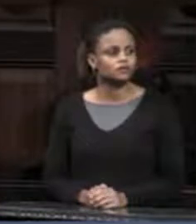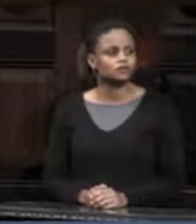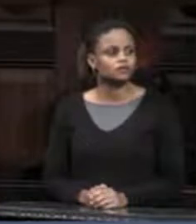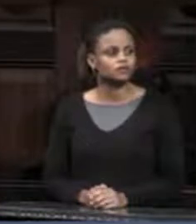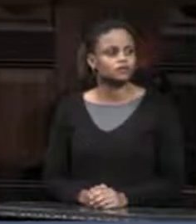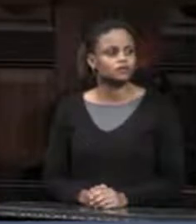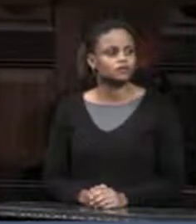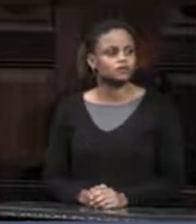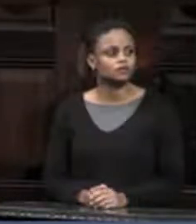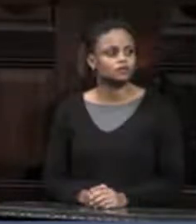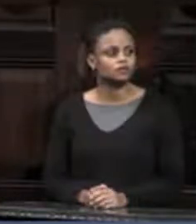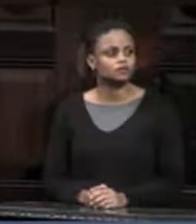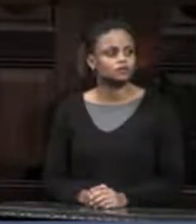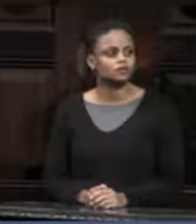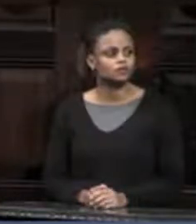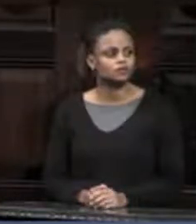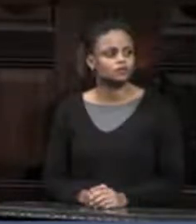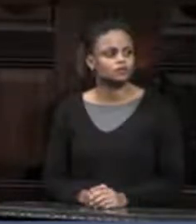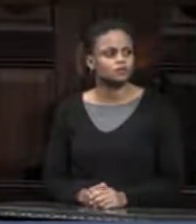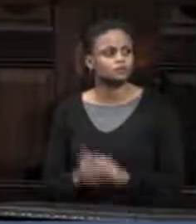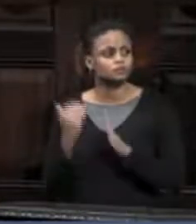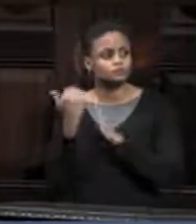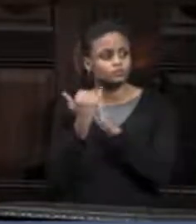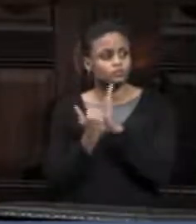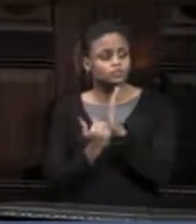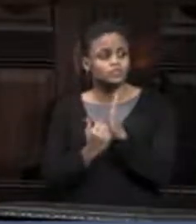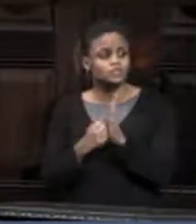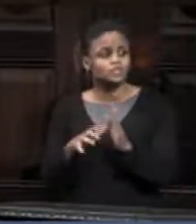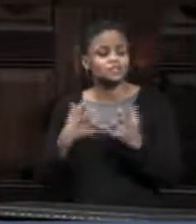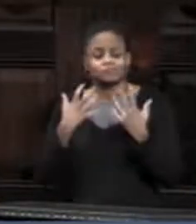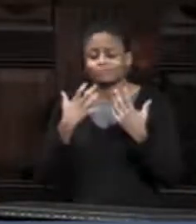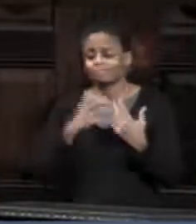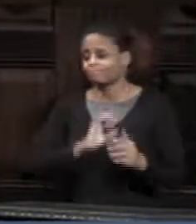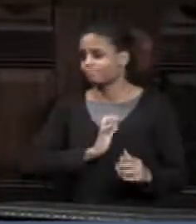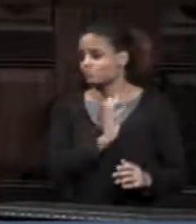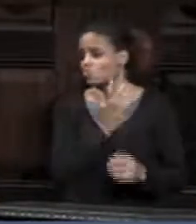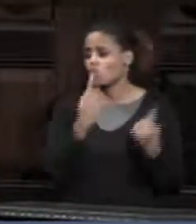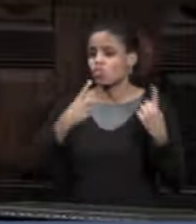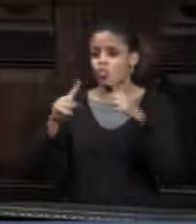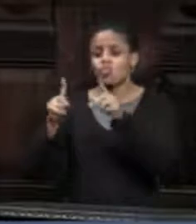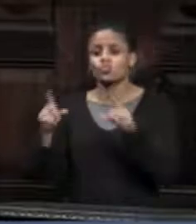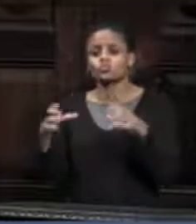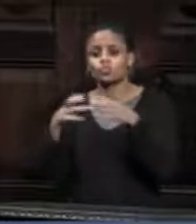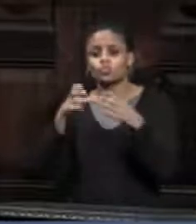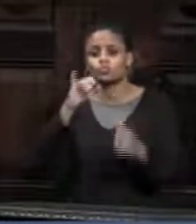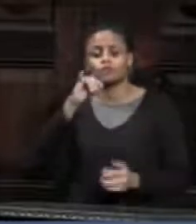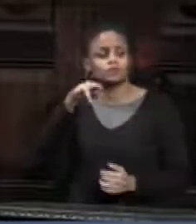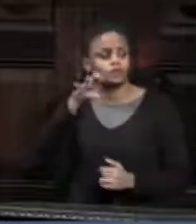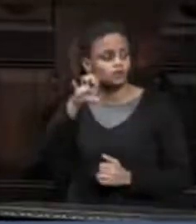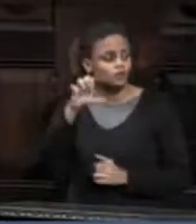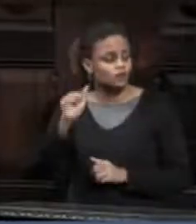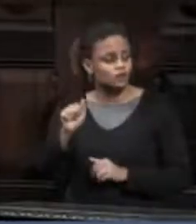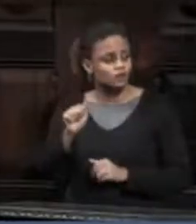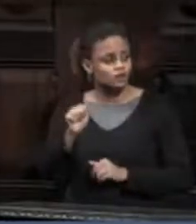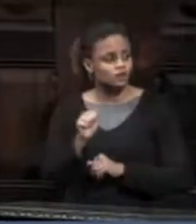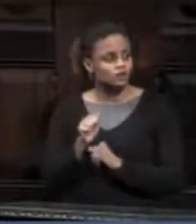moção de repúdio à omissão do INEA em relação ao depósito de escórias da CSN operada pela